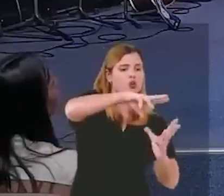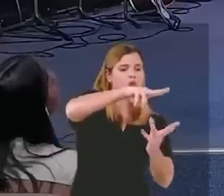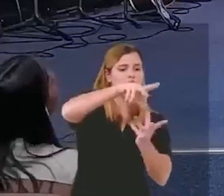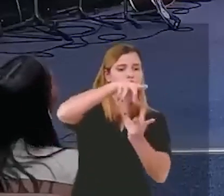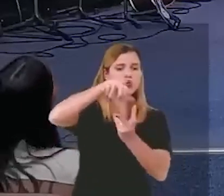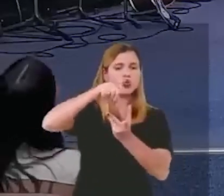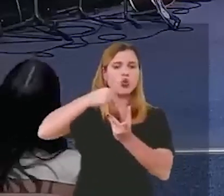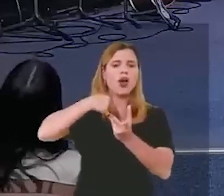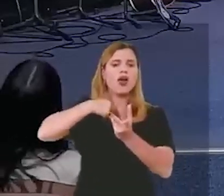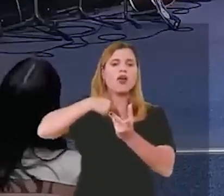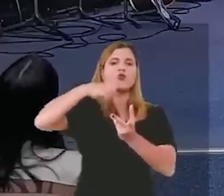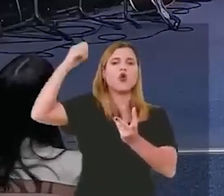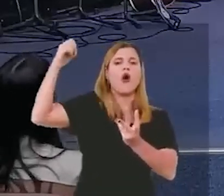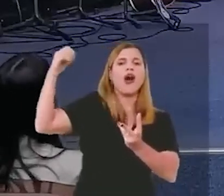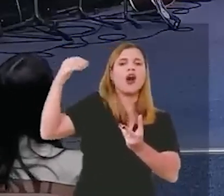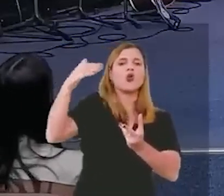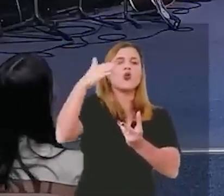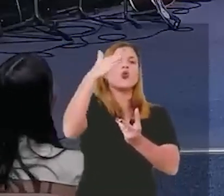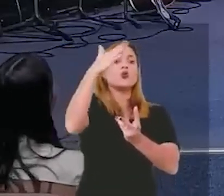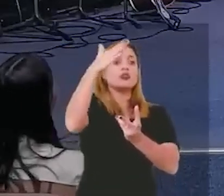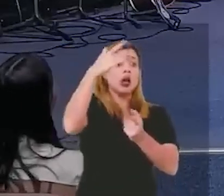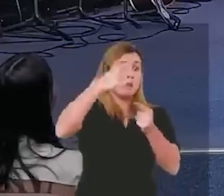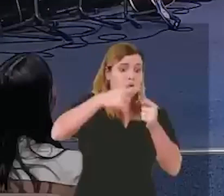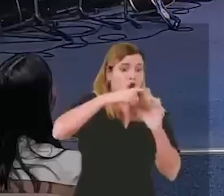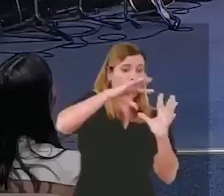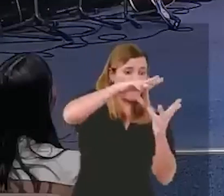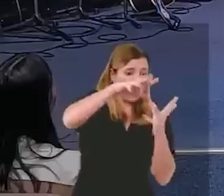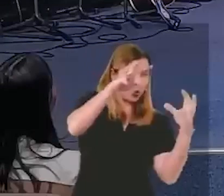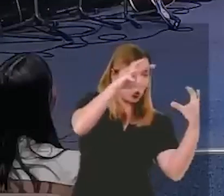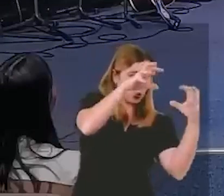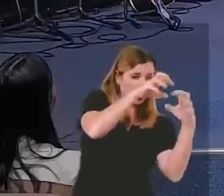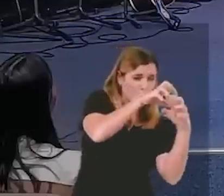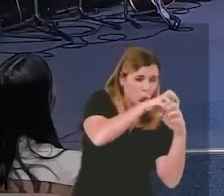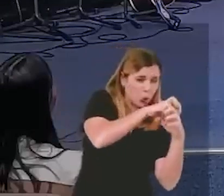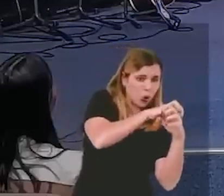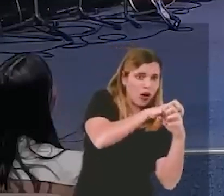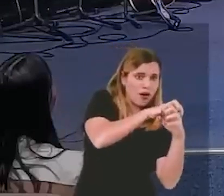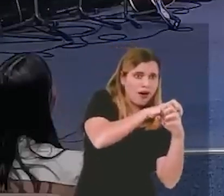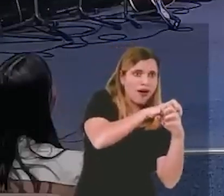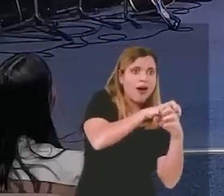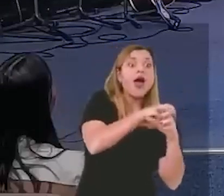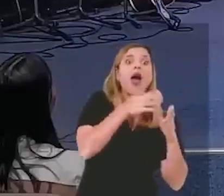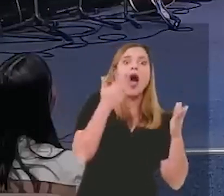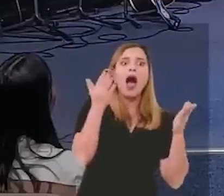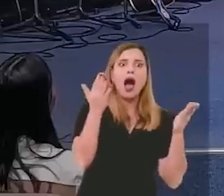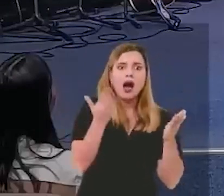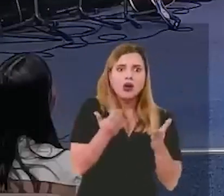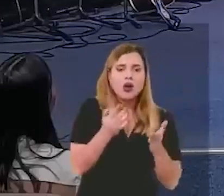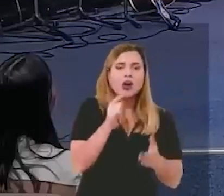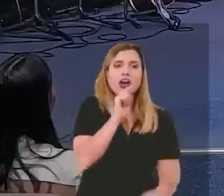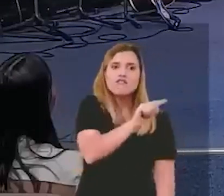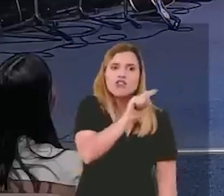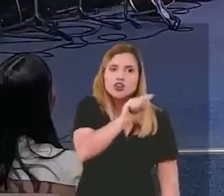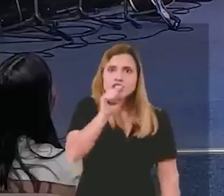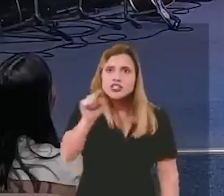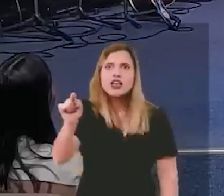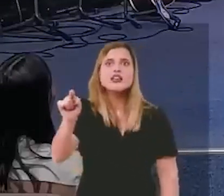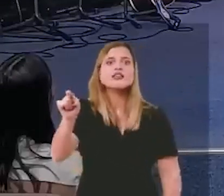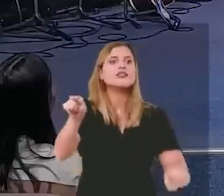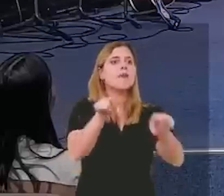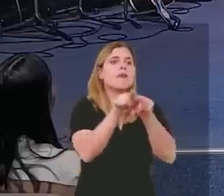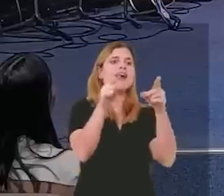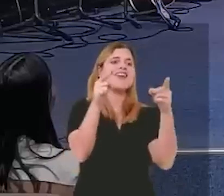Ele diz em Mateus 5:14: vós sois a luz do mundo. Agora